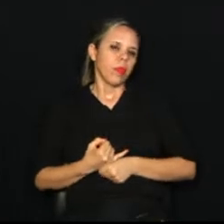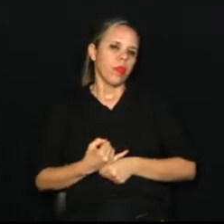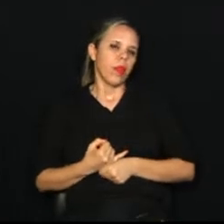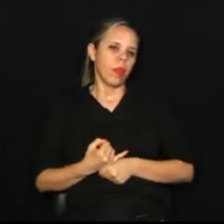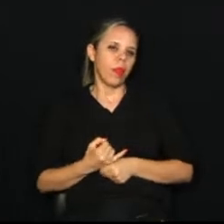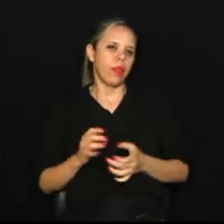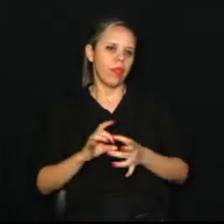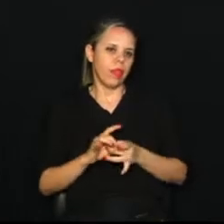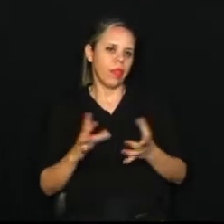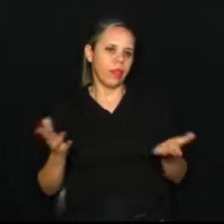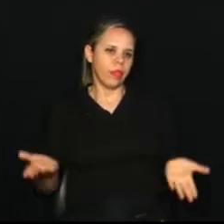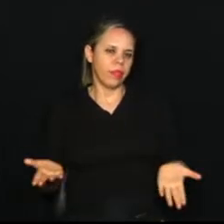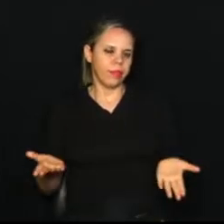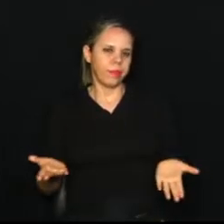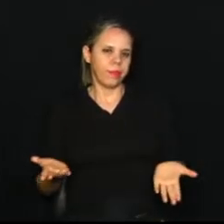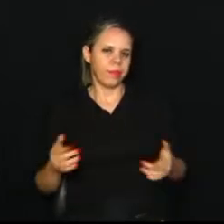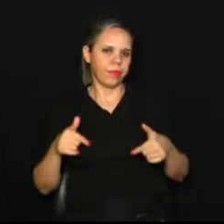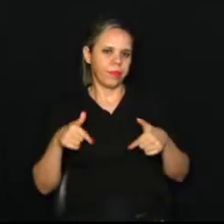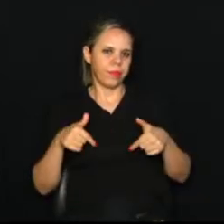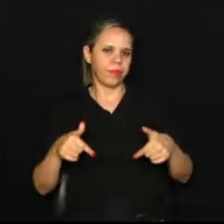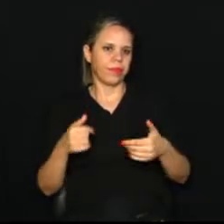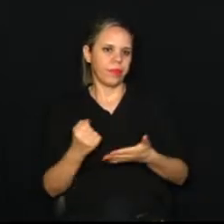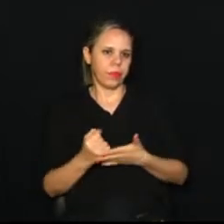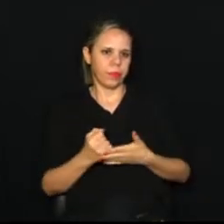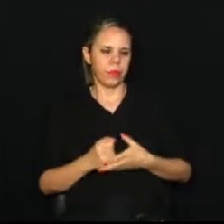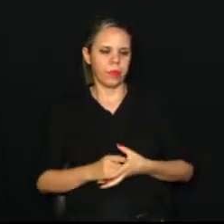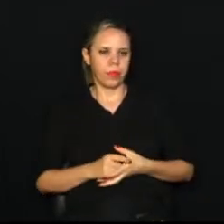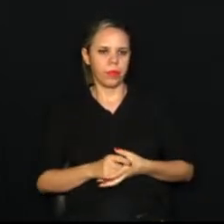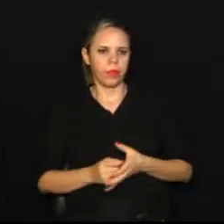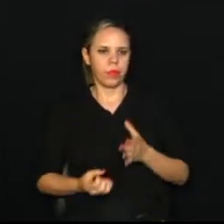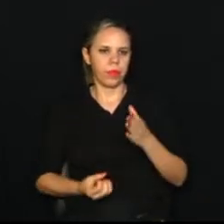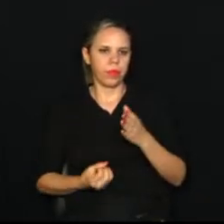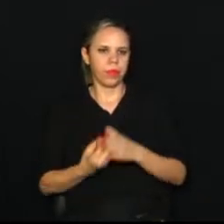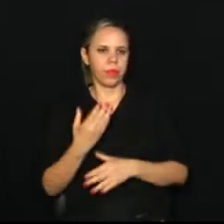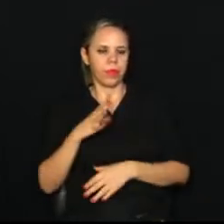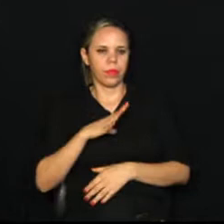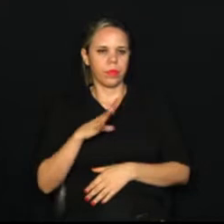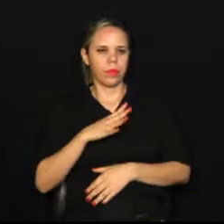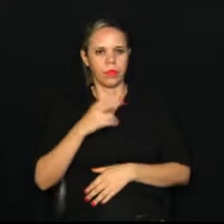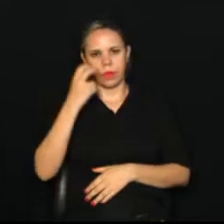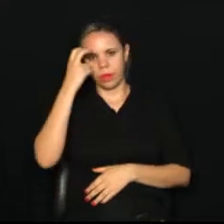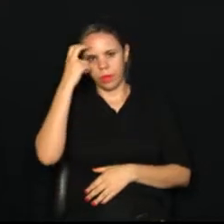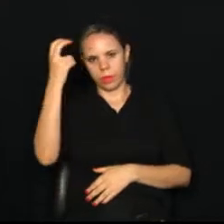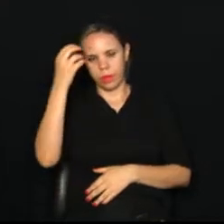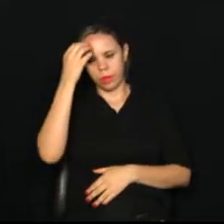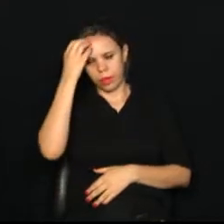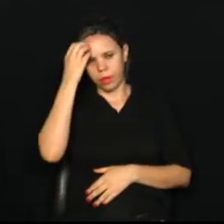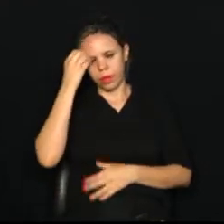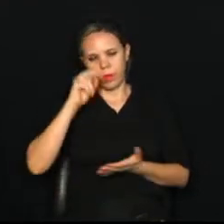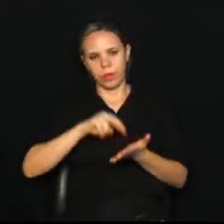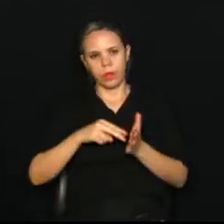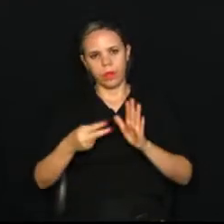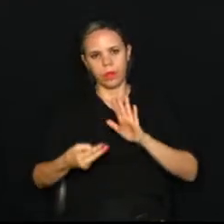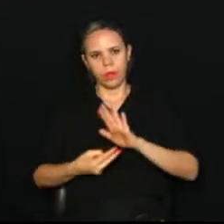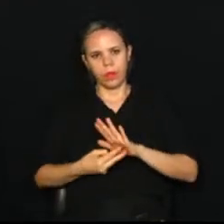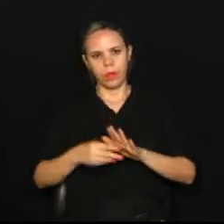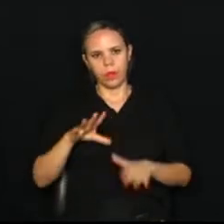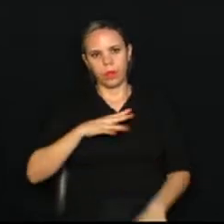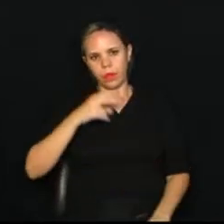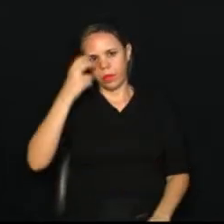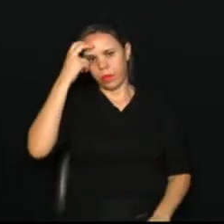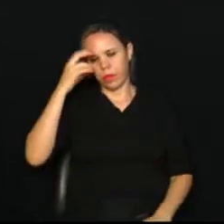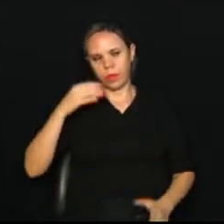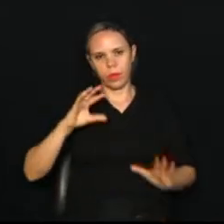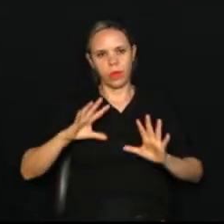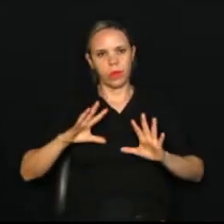permite para atuar em favor da criação de uma cidade inteligente. O que é cidade inteligente? É toda e